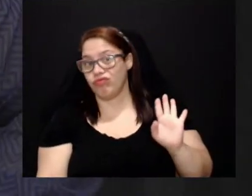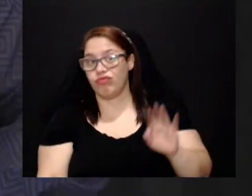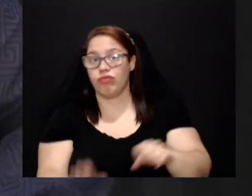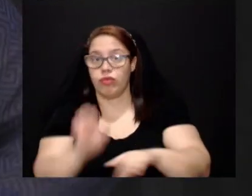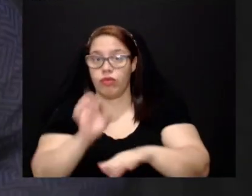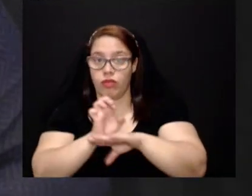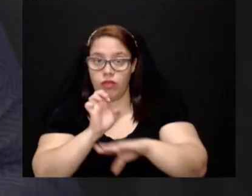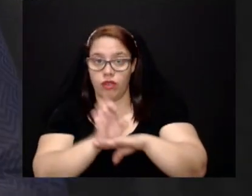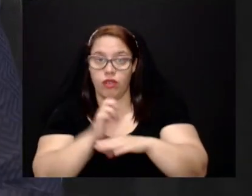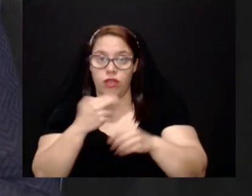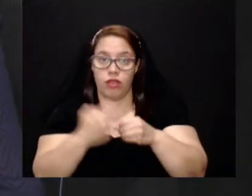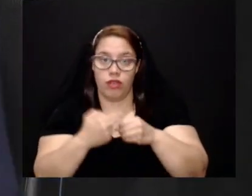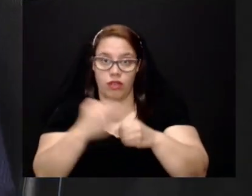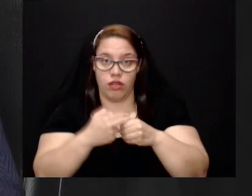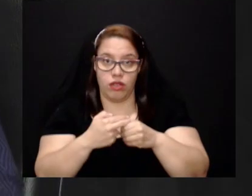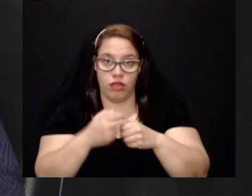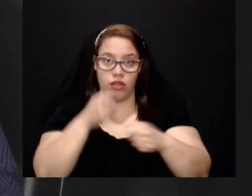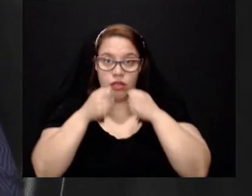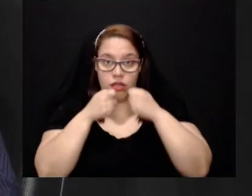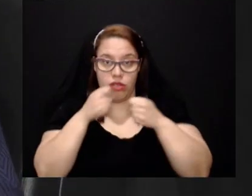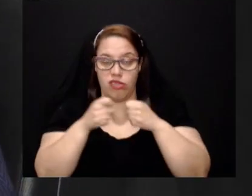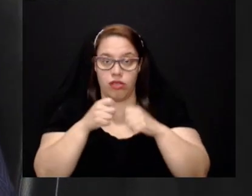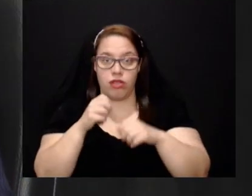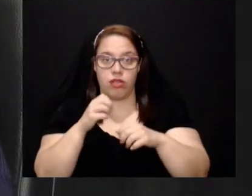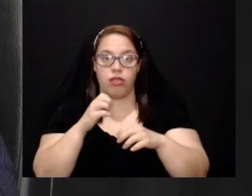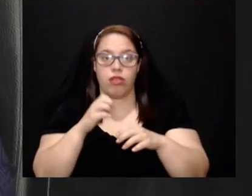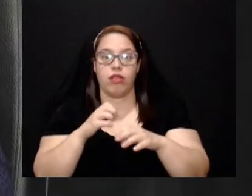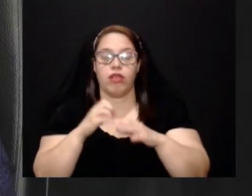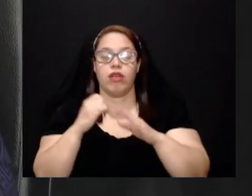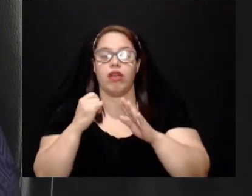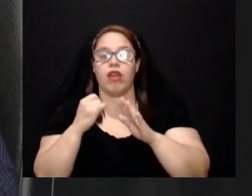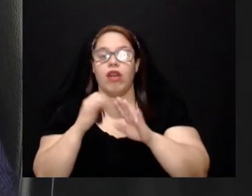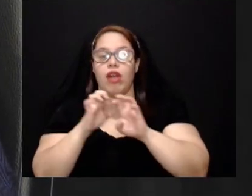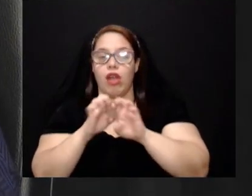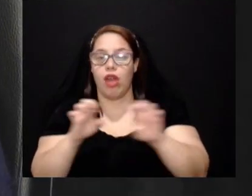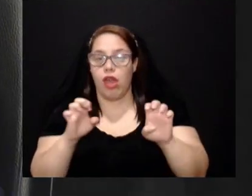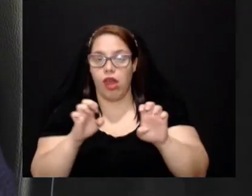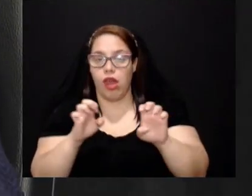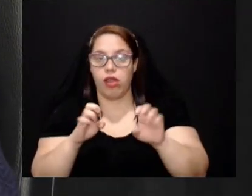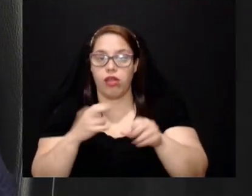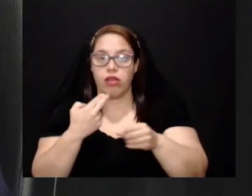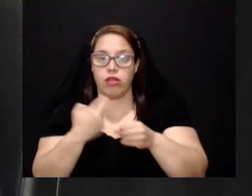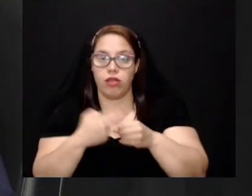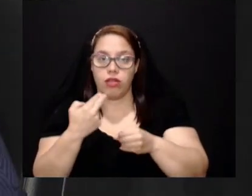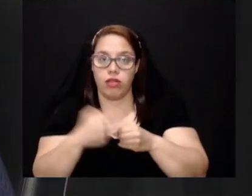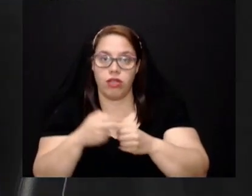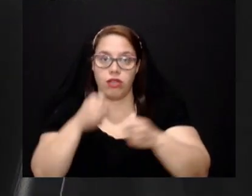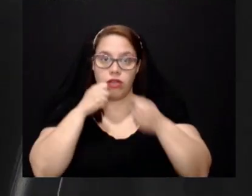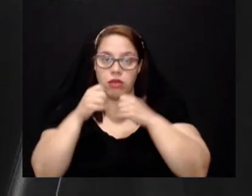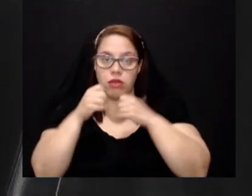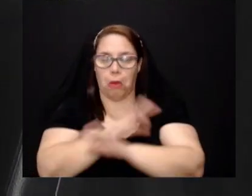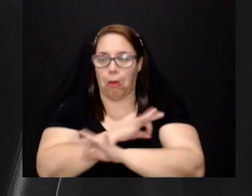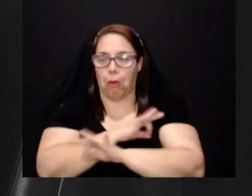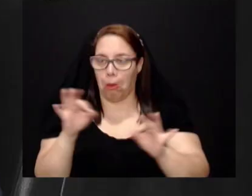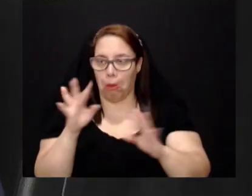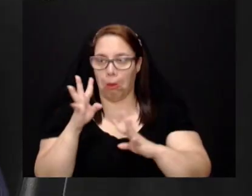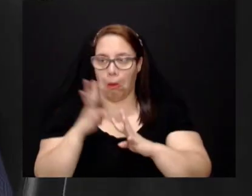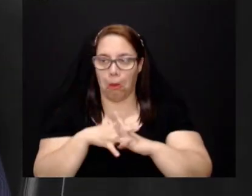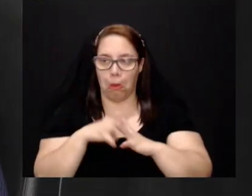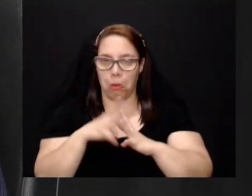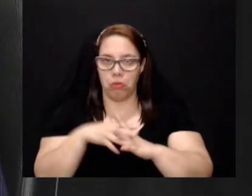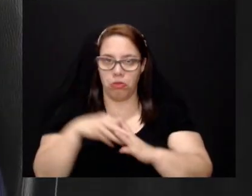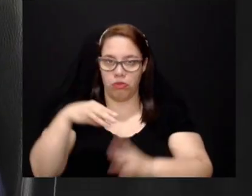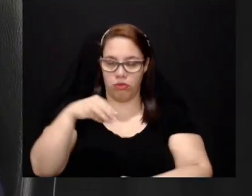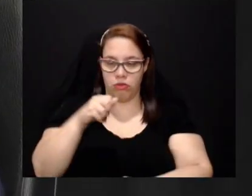Unicamp, na assessoria de imprensa da Unicamp, e na Unicamp tinha 2 jornalistas negras incríveis, que era a Maria Alice e a Raquel